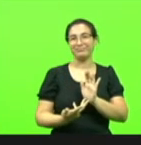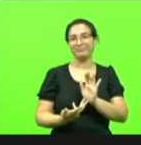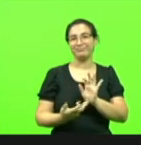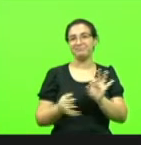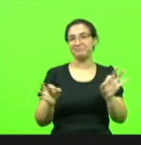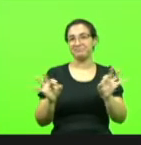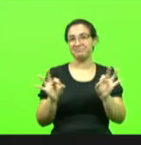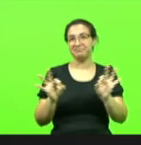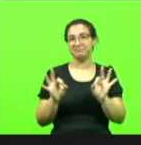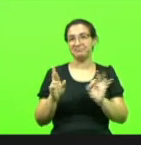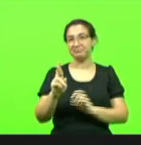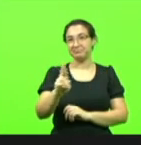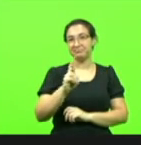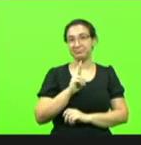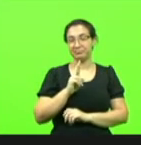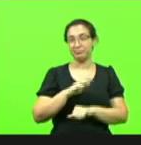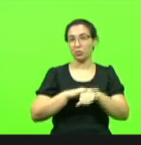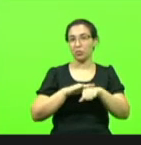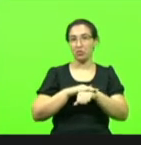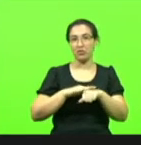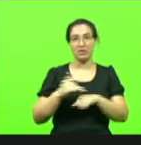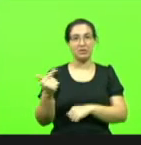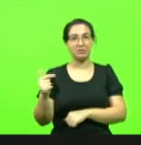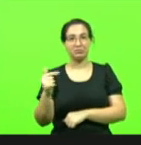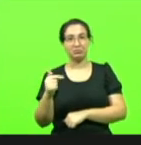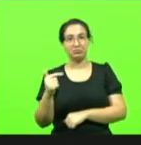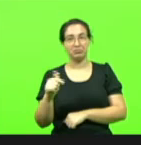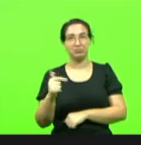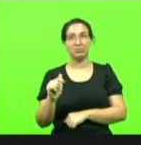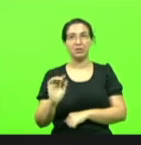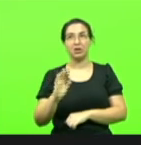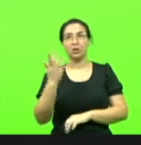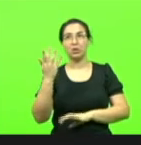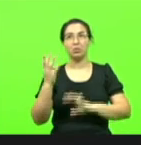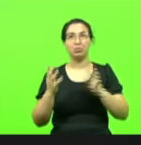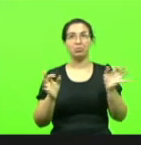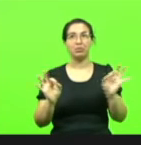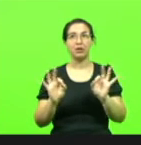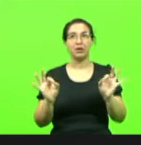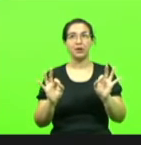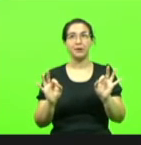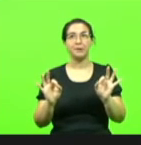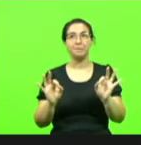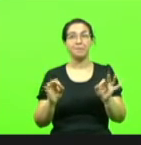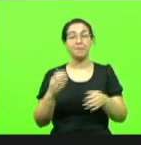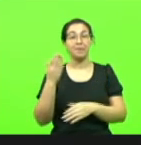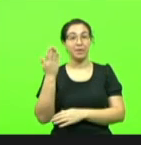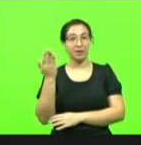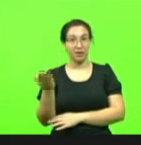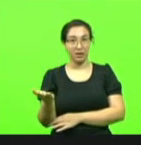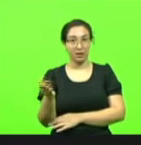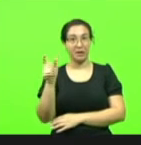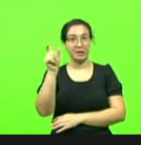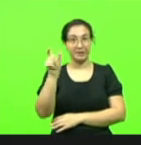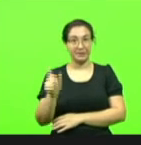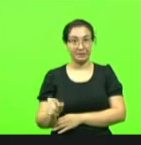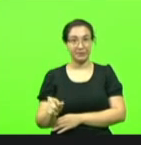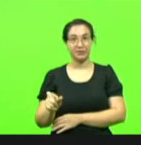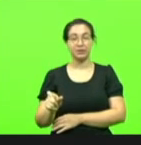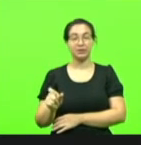tivemos nenhuma conversa a respeito da situação e ele será